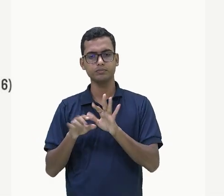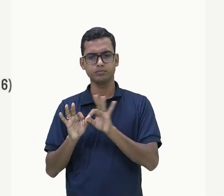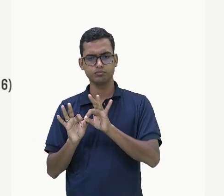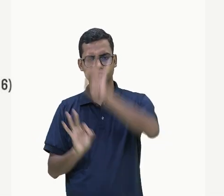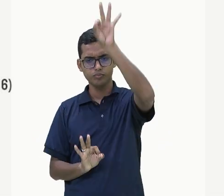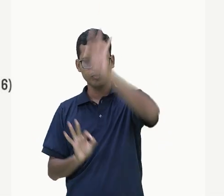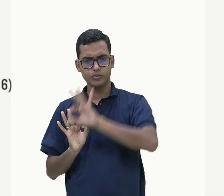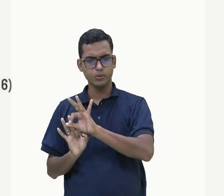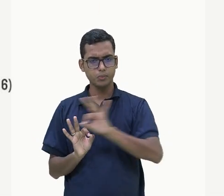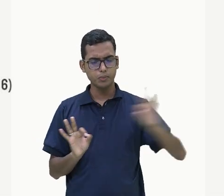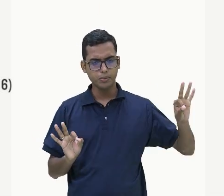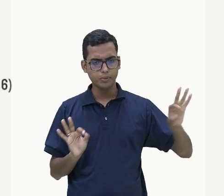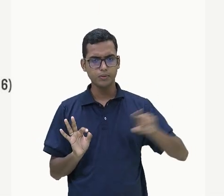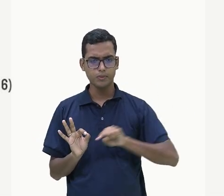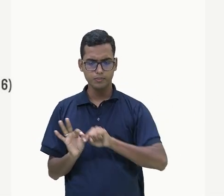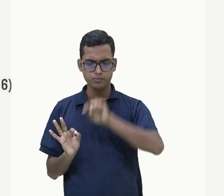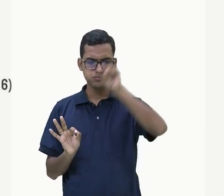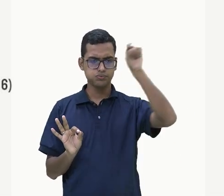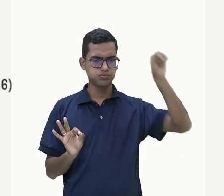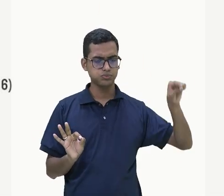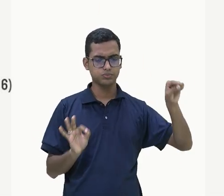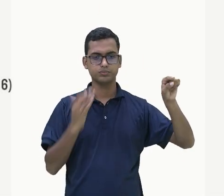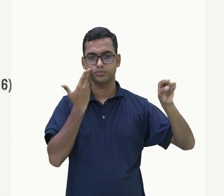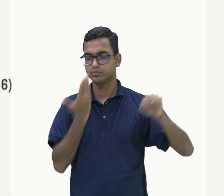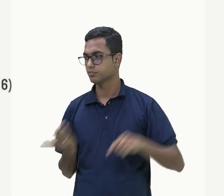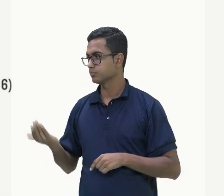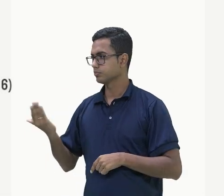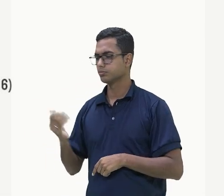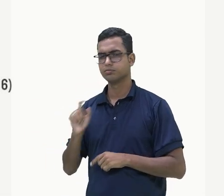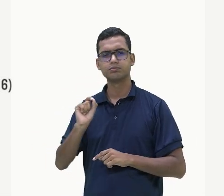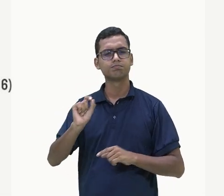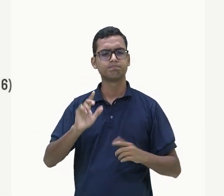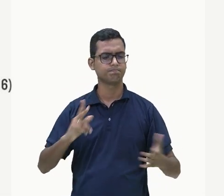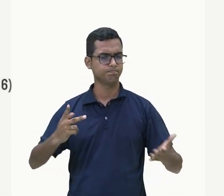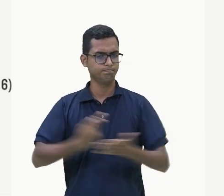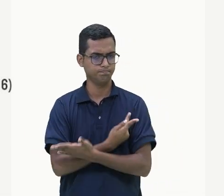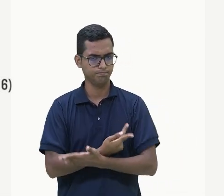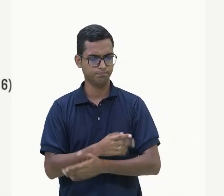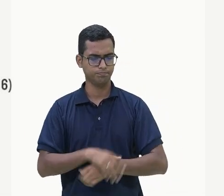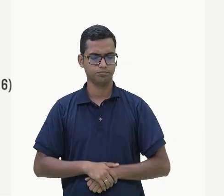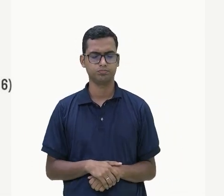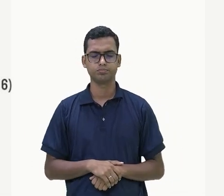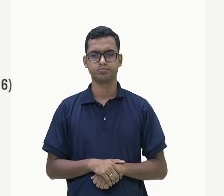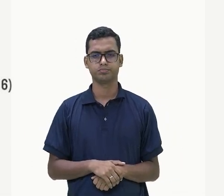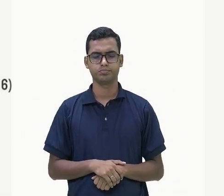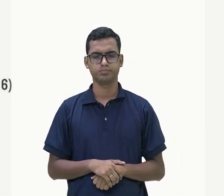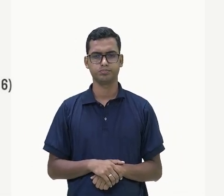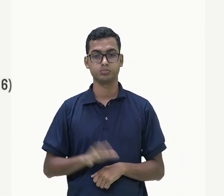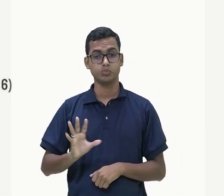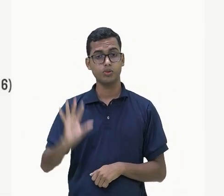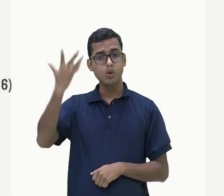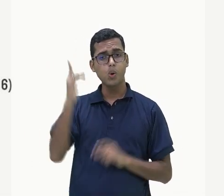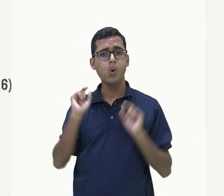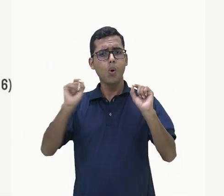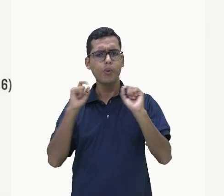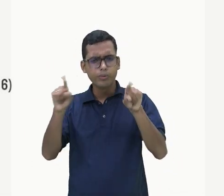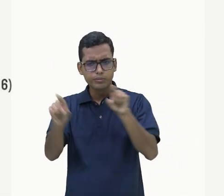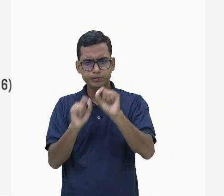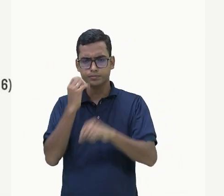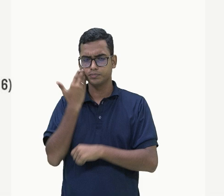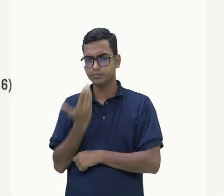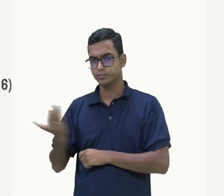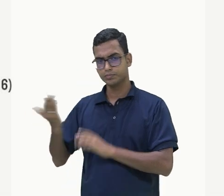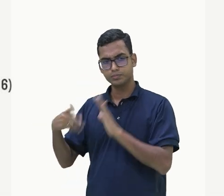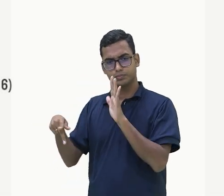base maior do que 1. O que acontece? A função logarítmica ela é crescente. Vejam que